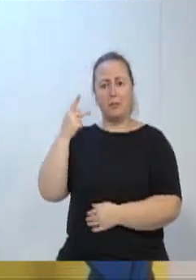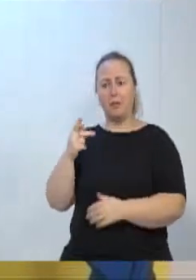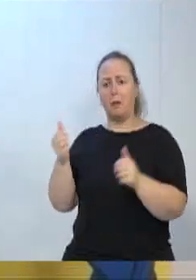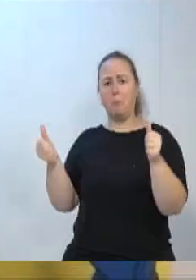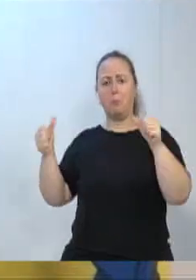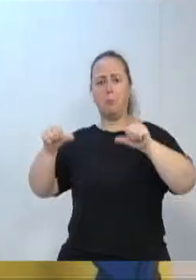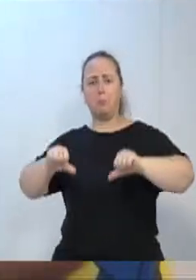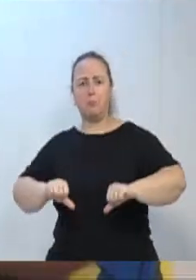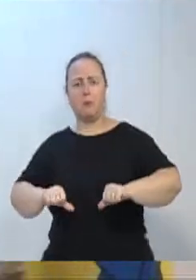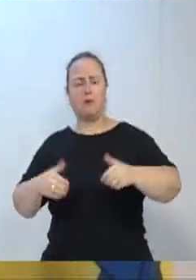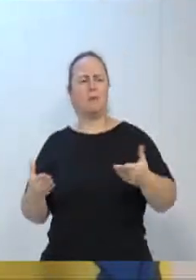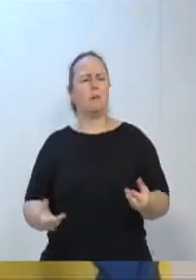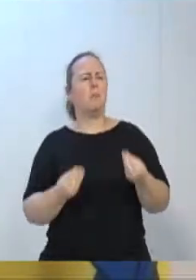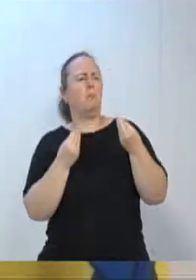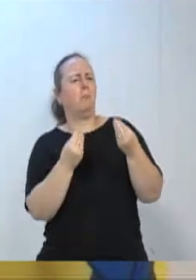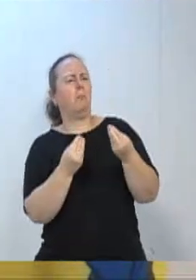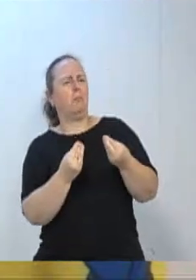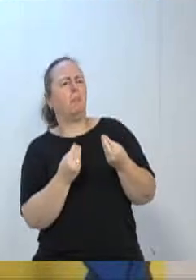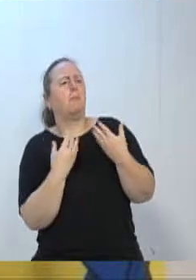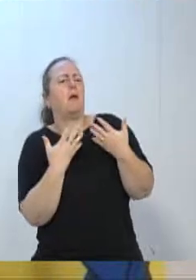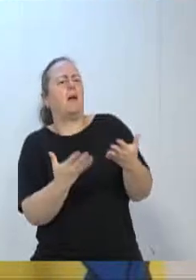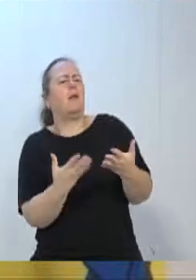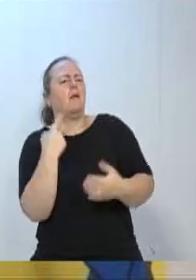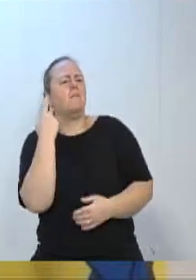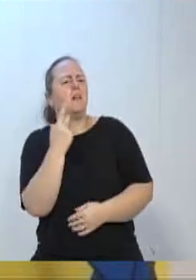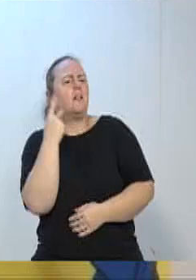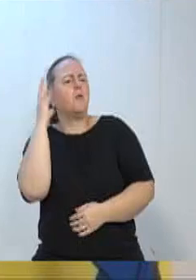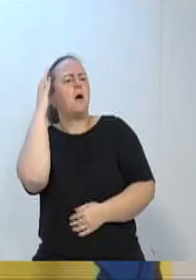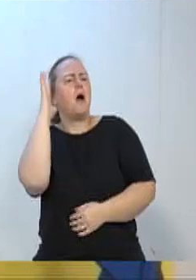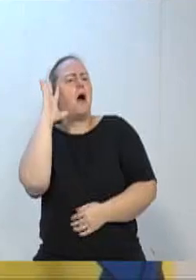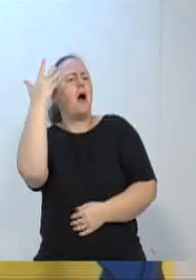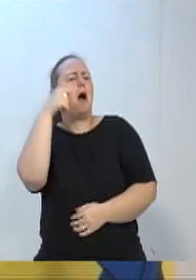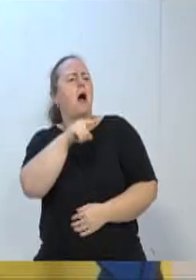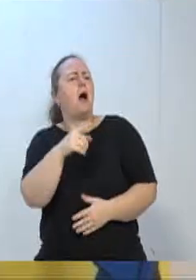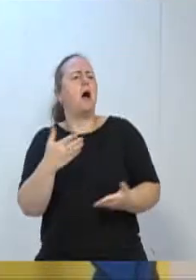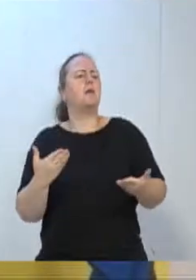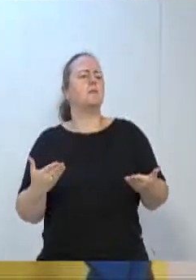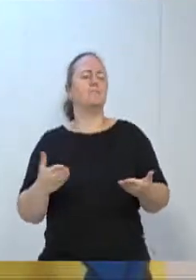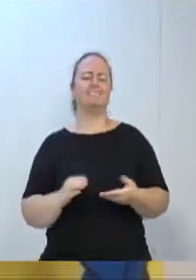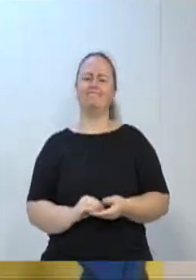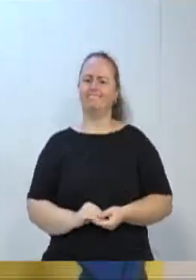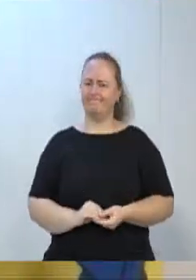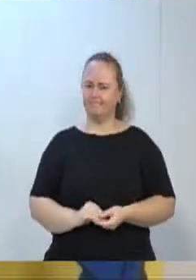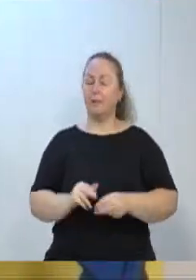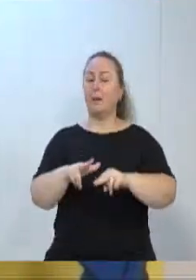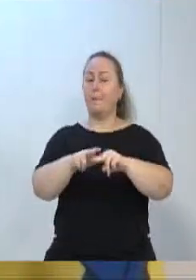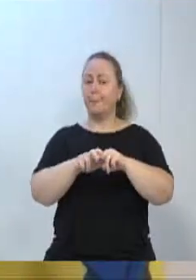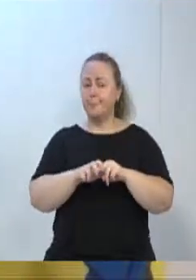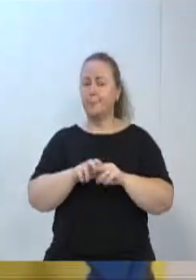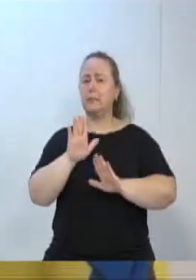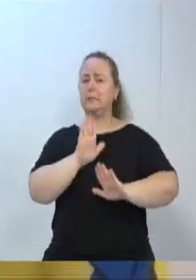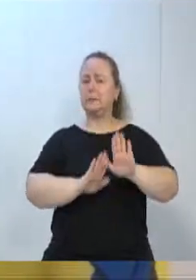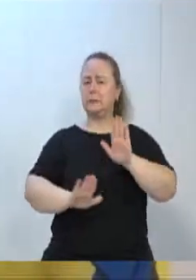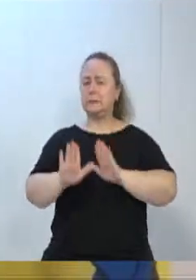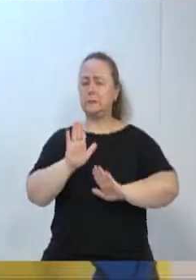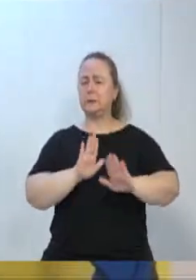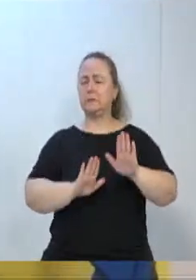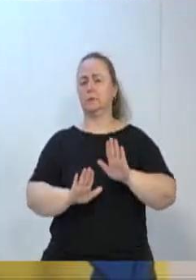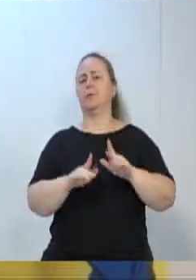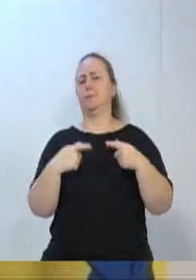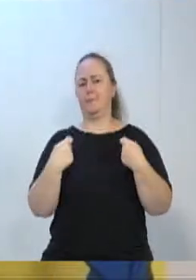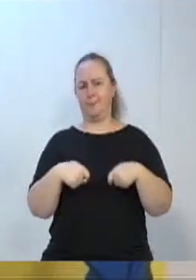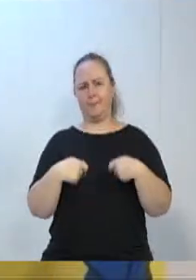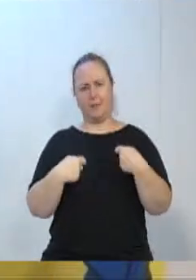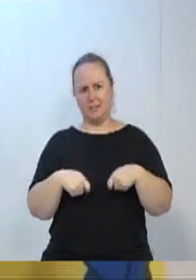A pessoa vai dizer, para que vereador, se o rádio resolve? Então, isso tem que ter um certo cuidado, tem que ter um certo tato. Não estou aqui que